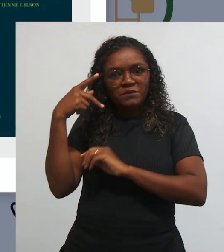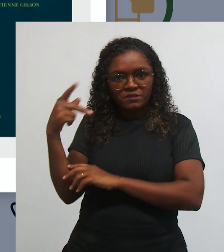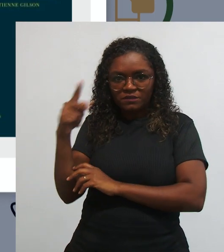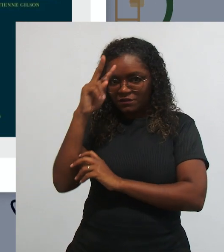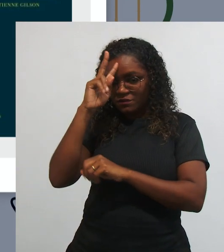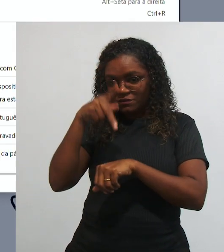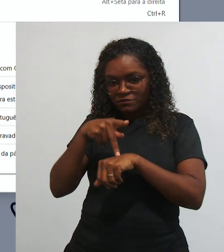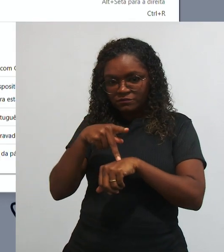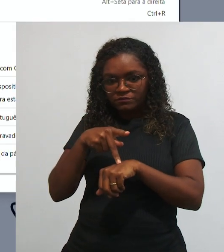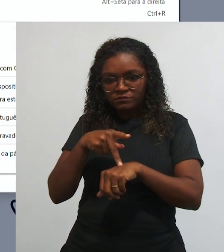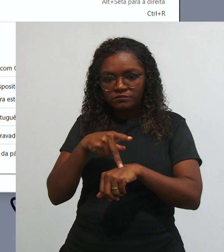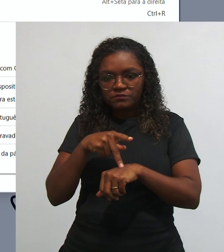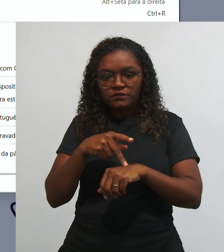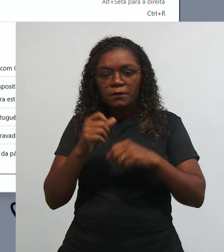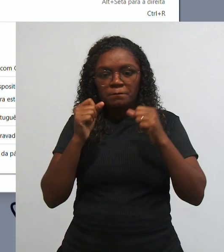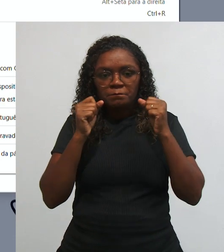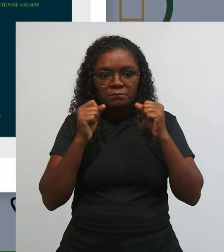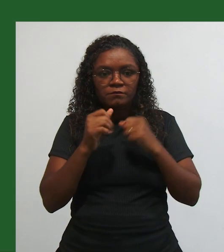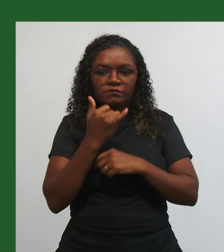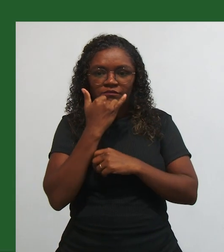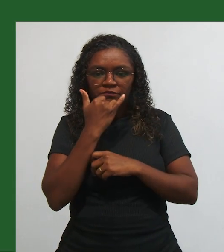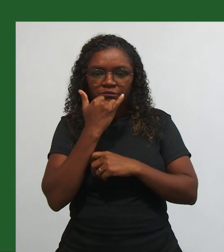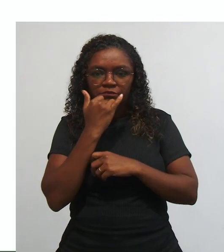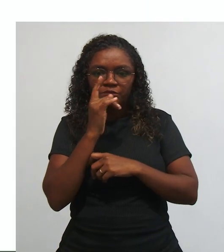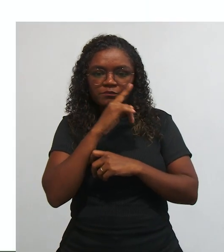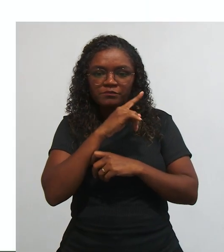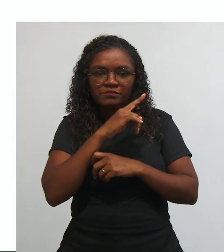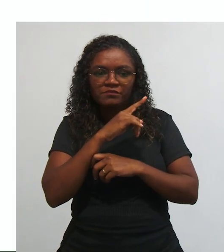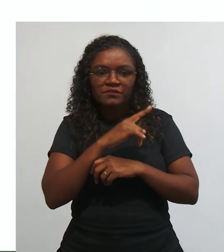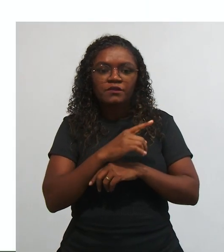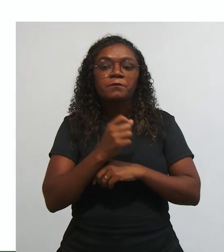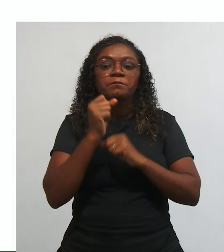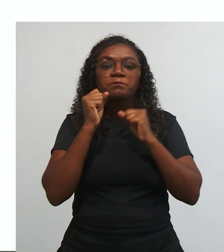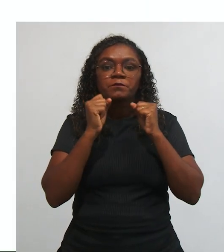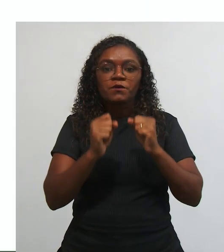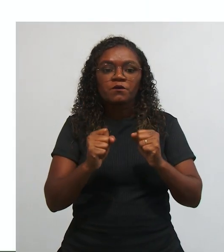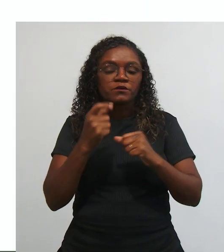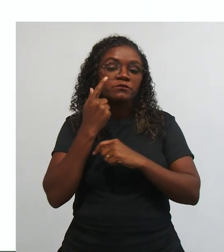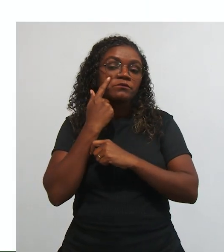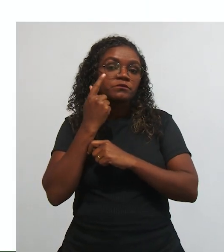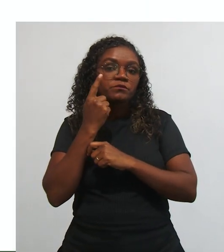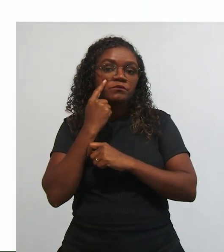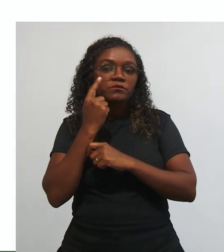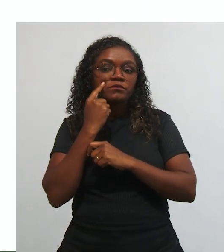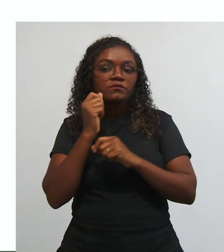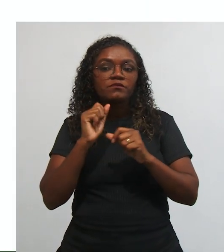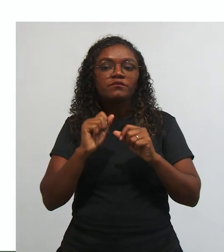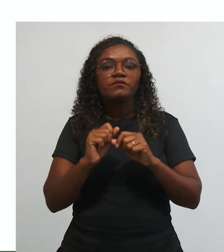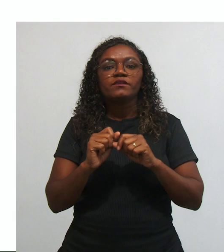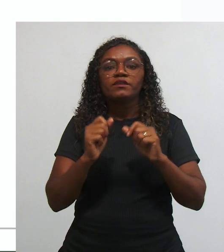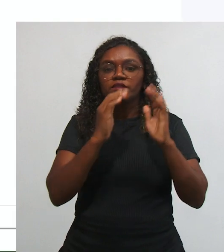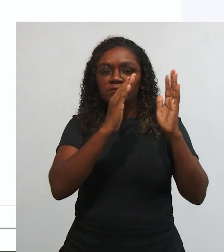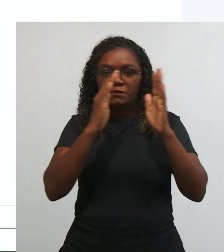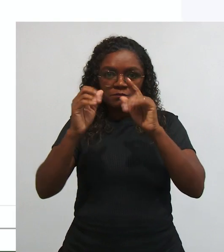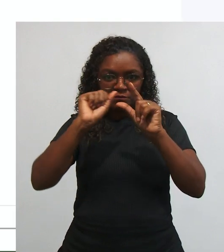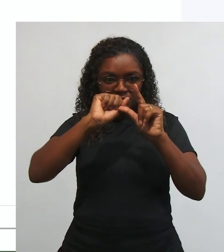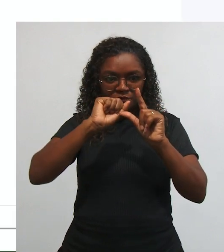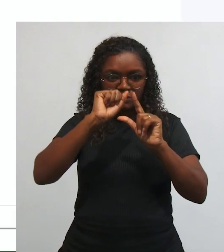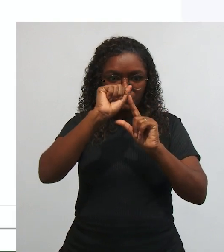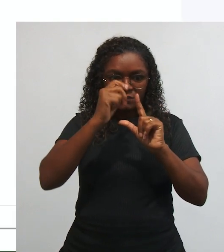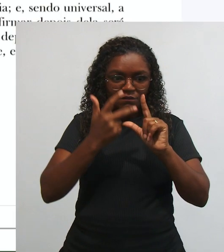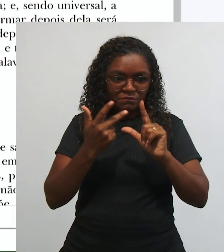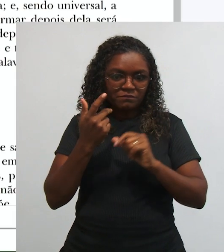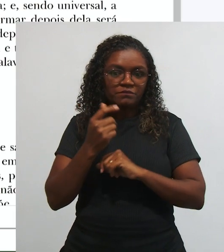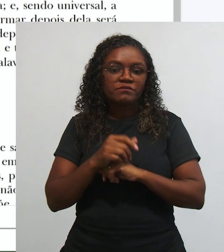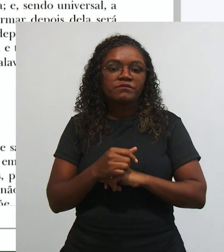Descartes. Se você acessar aí, se você acessar aqui a nossa página da biblioteca,